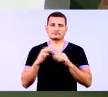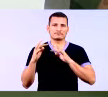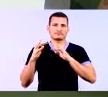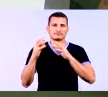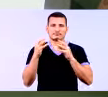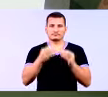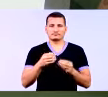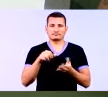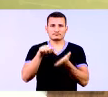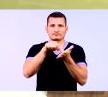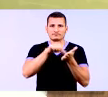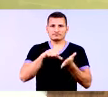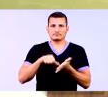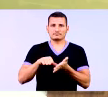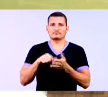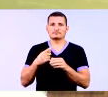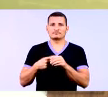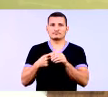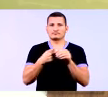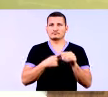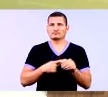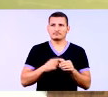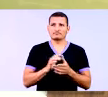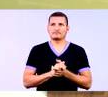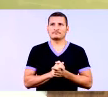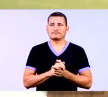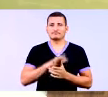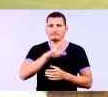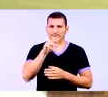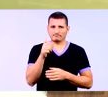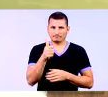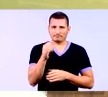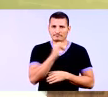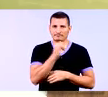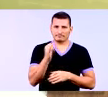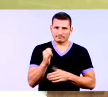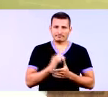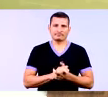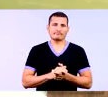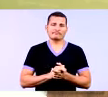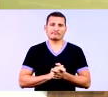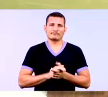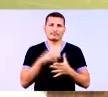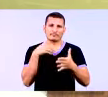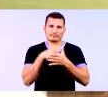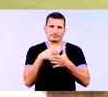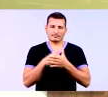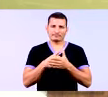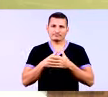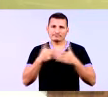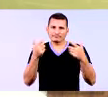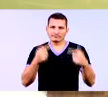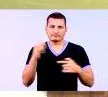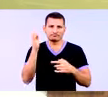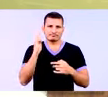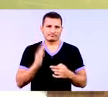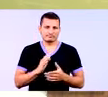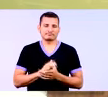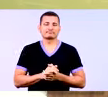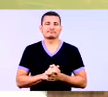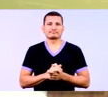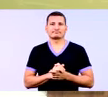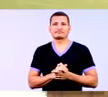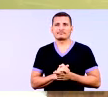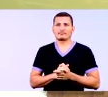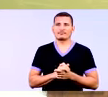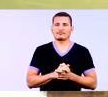Tiago. Boa noite, professor Fábio. Olá, caros tutores e alunos. Realmente, depois daquela Copa, daquele jogo, né, professor? Coração a mil, né? Mas, pessoal, boa